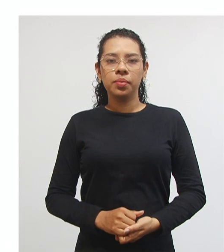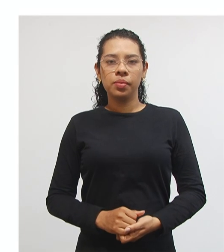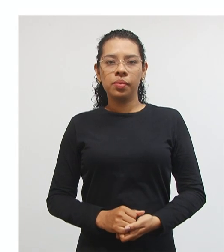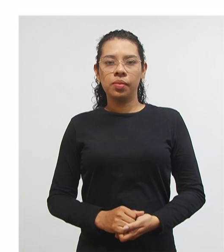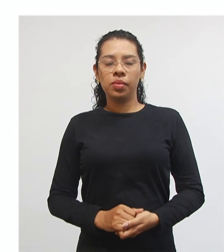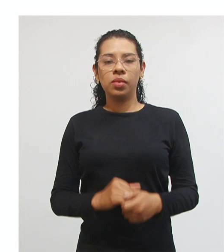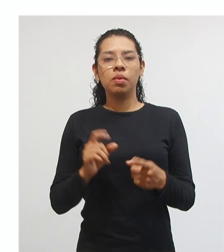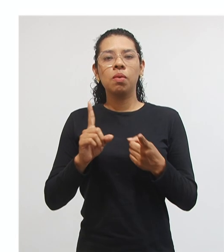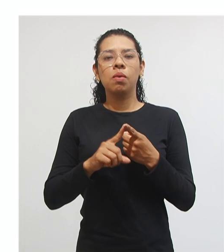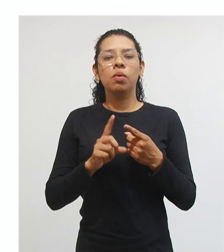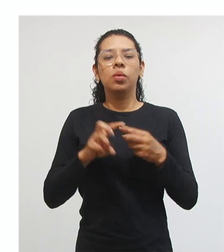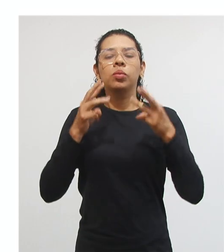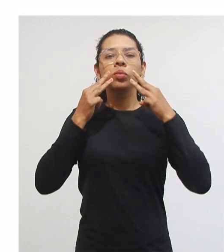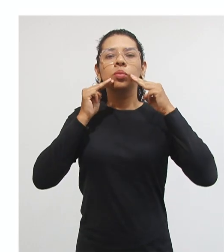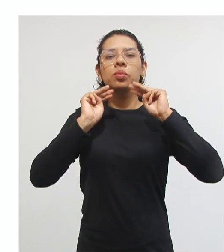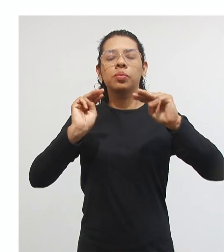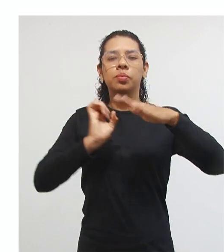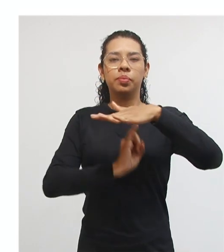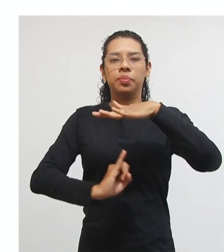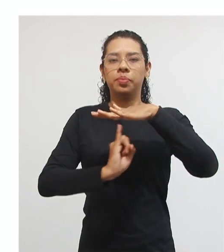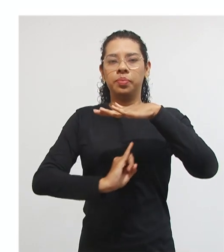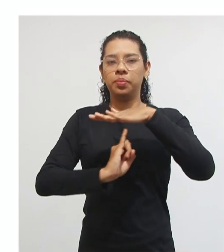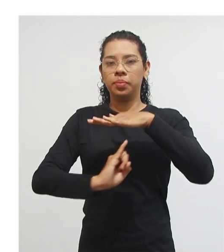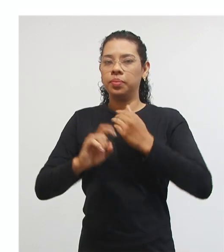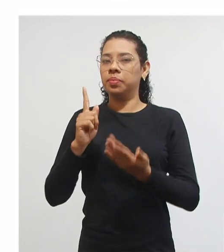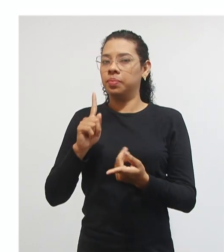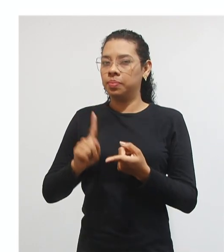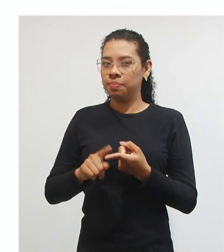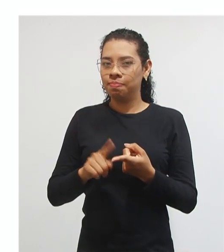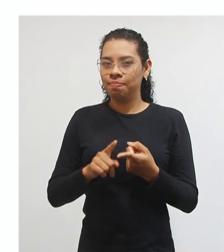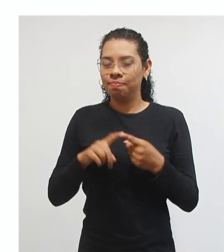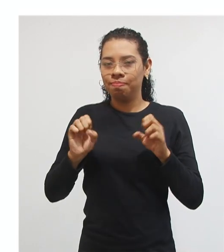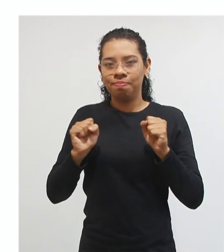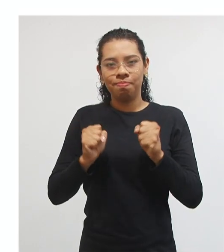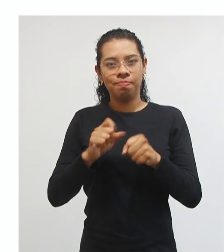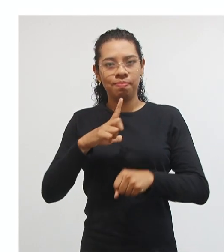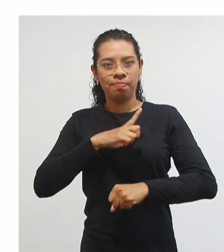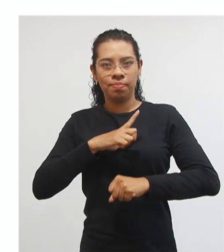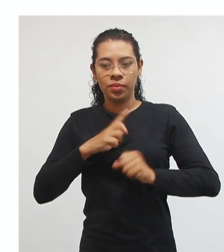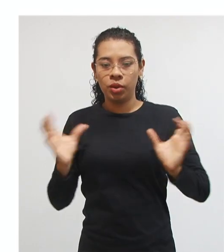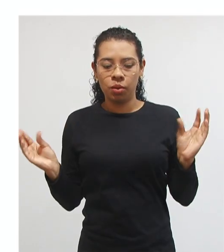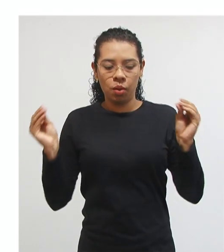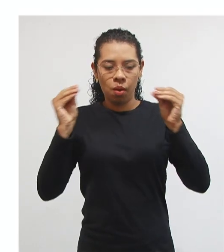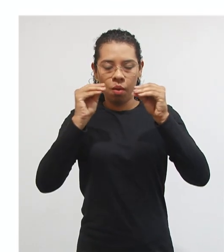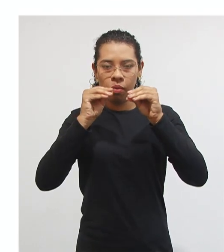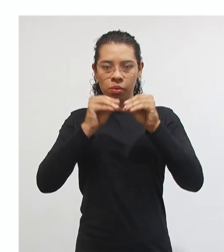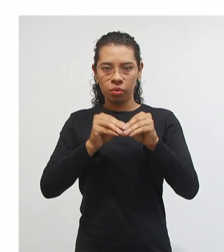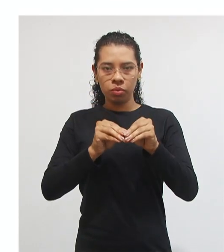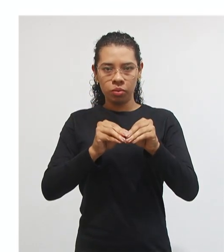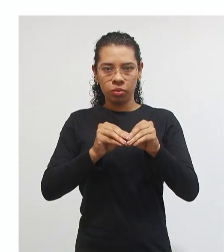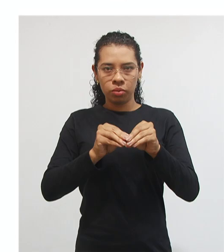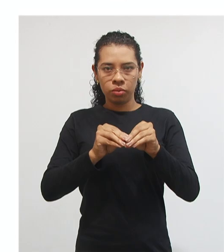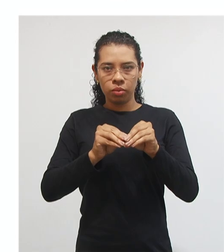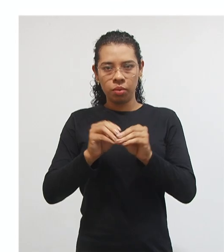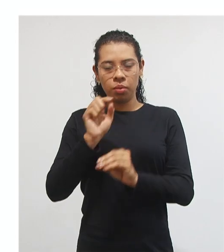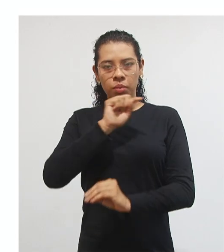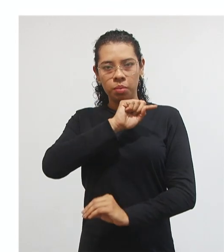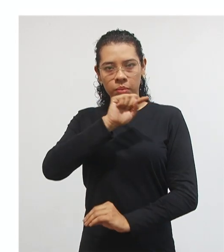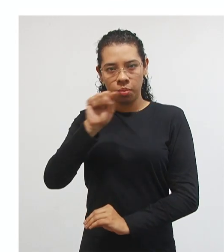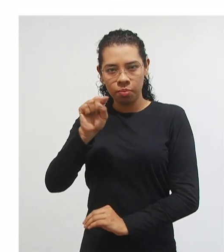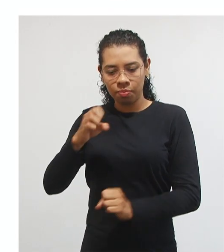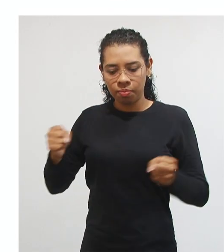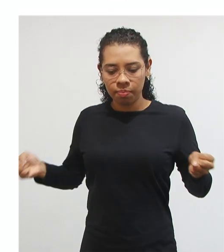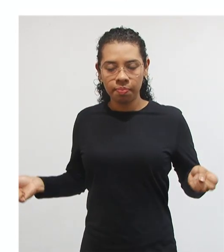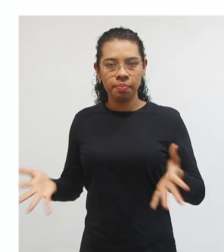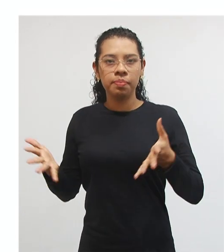O marketing institucional ele também pode estar relacionado a outros tipos de marketing, tá? Porque para você promover a instituição,